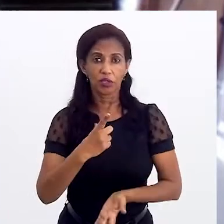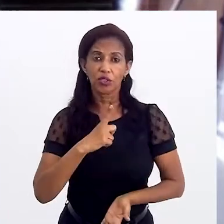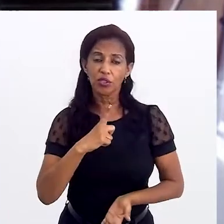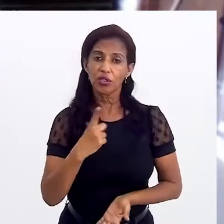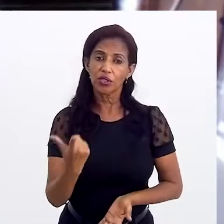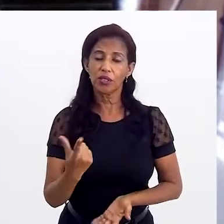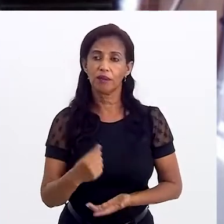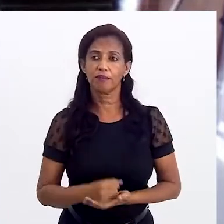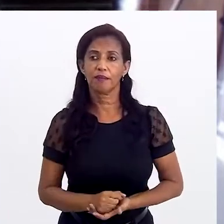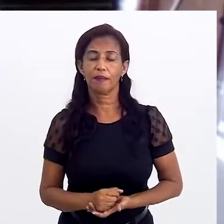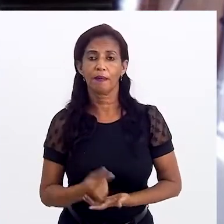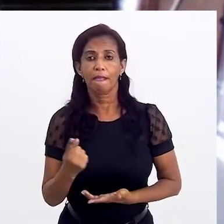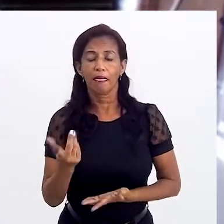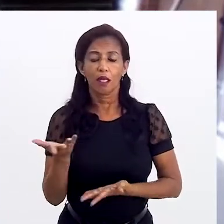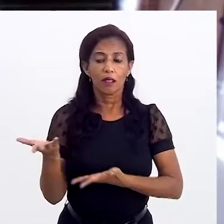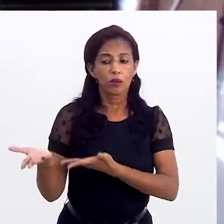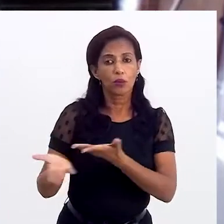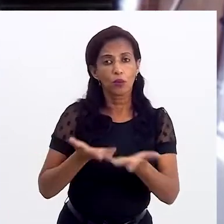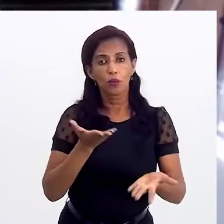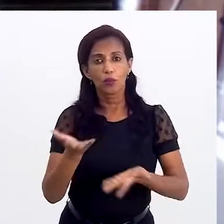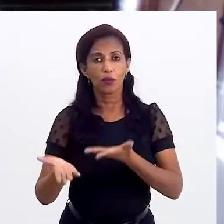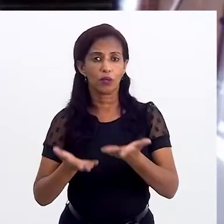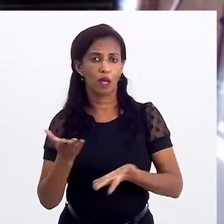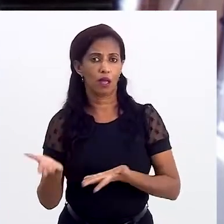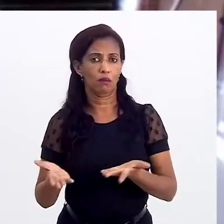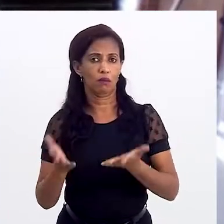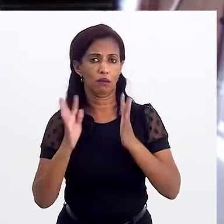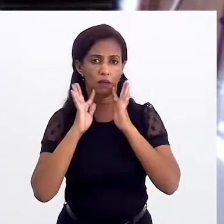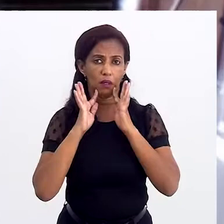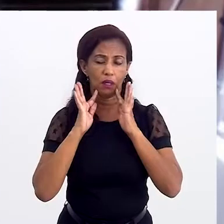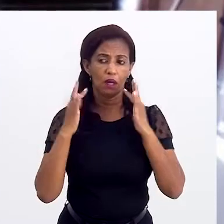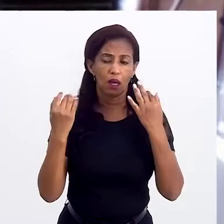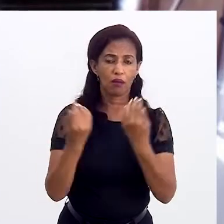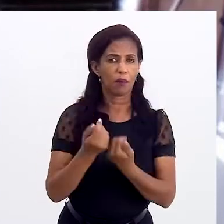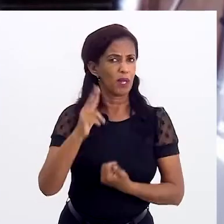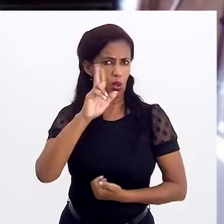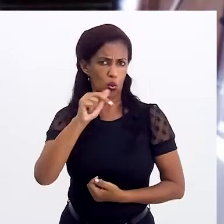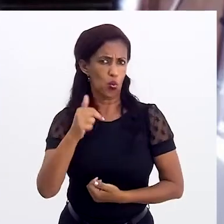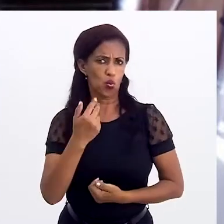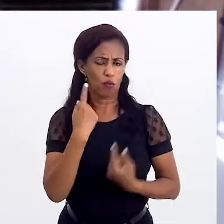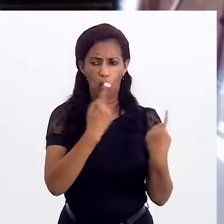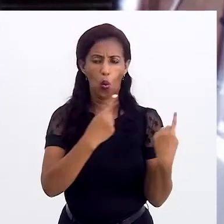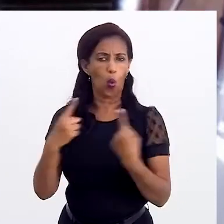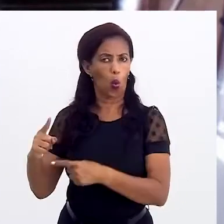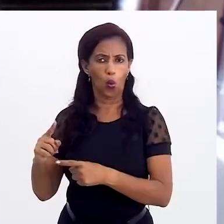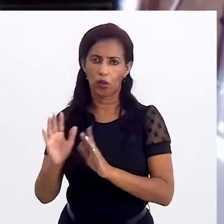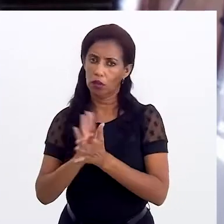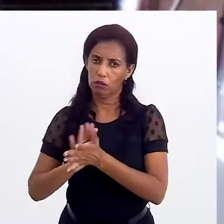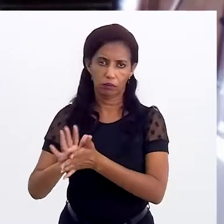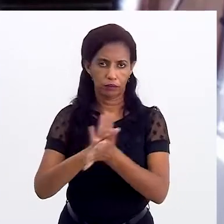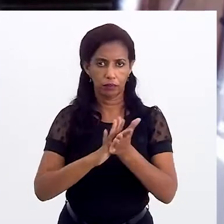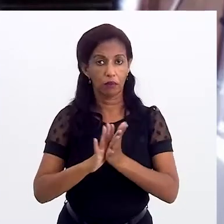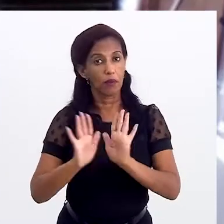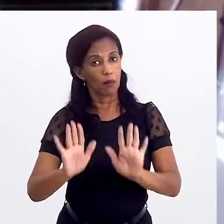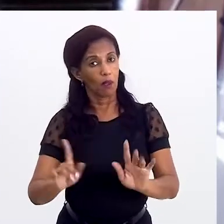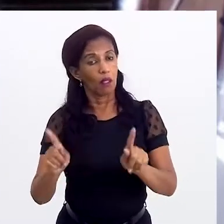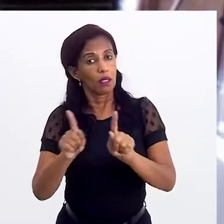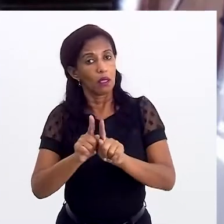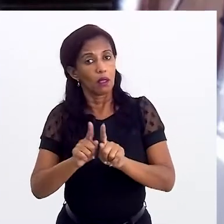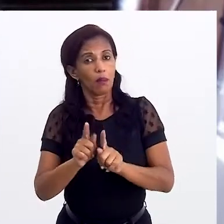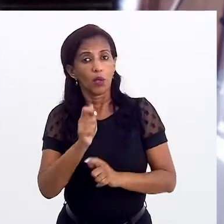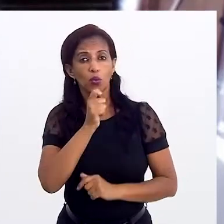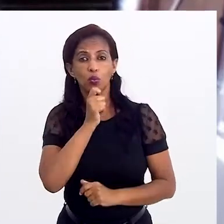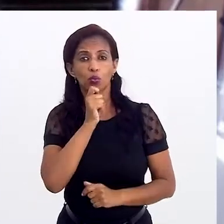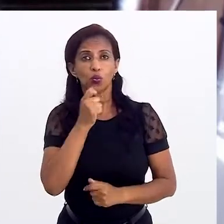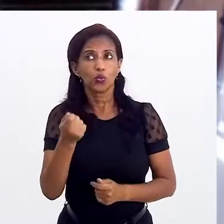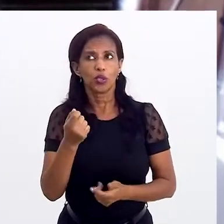perguntou, havia esse cuidado. Nossos pais nunca nos recriminaram em tudo que a gente fez, mas